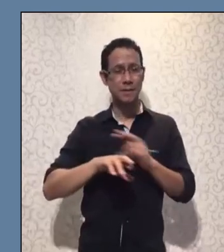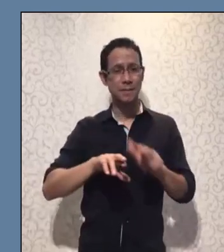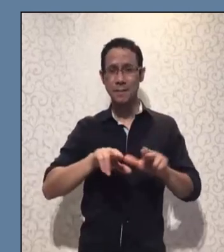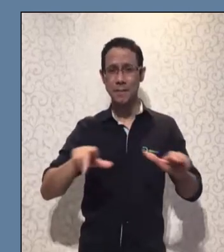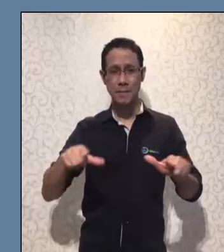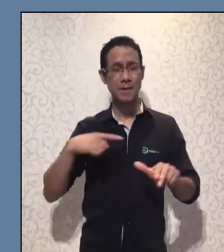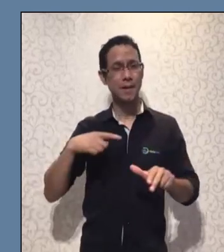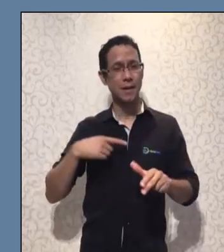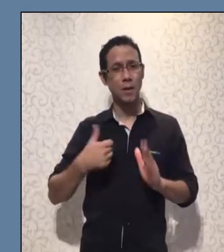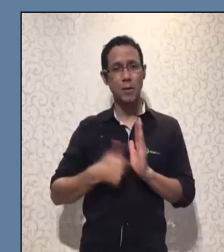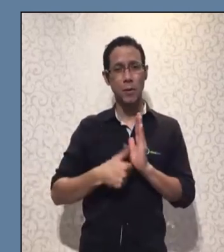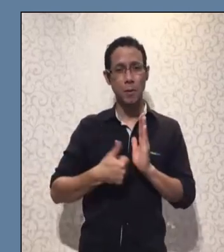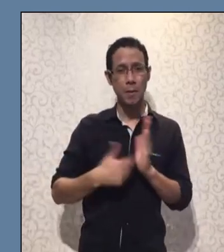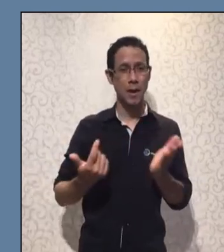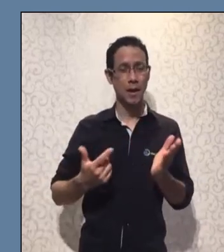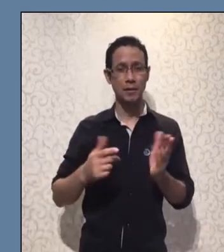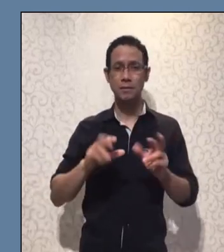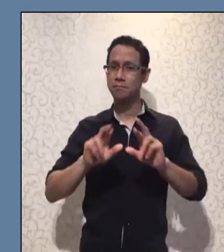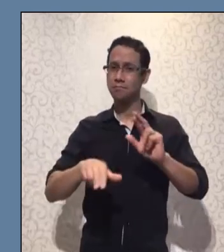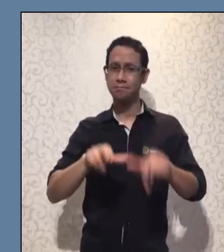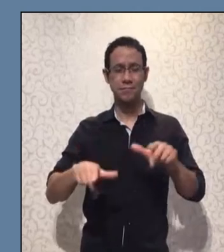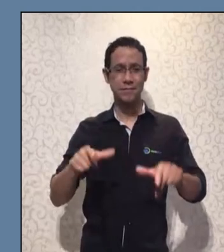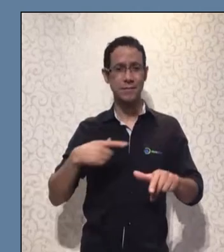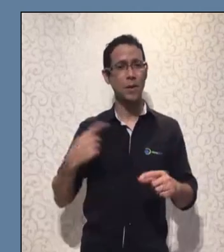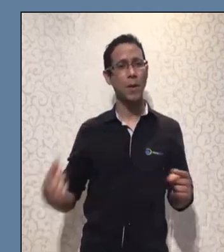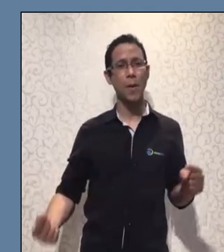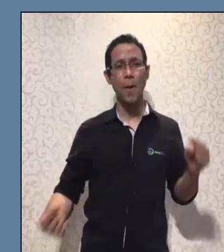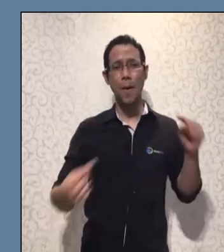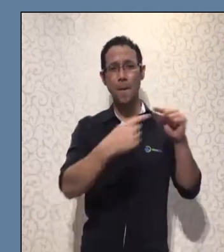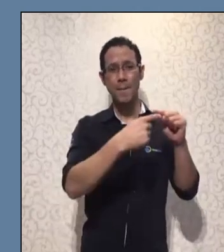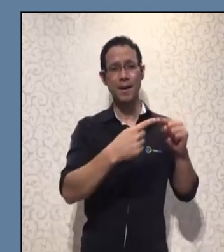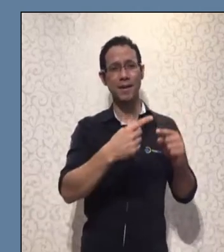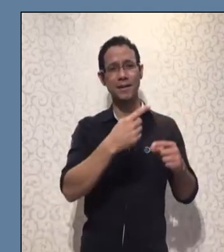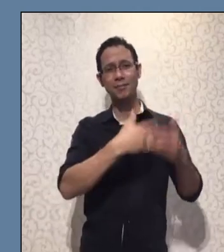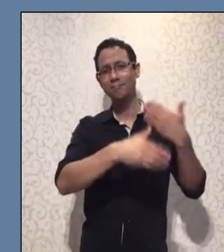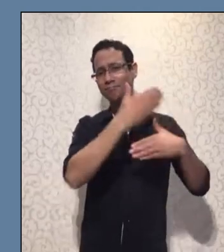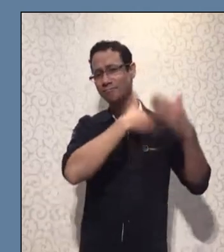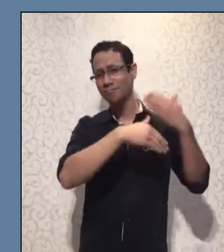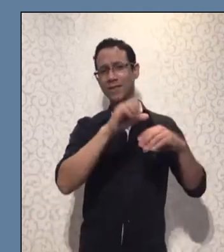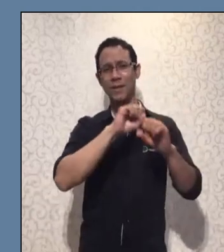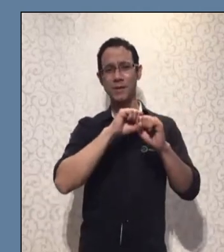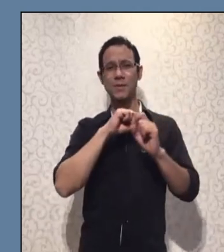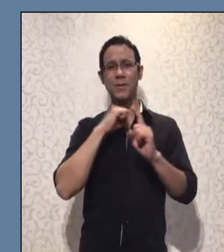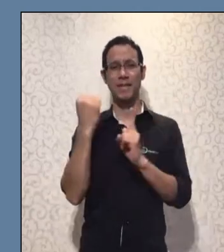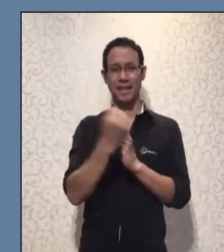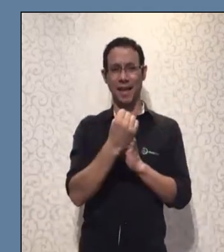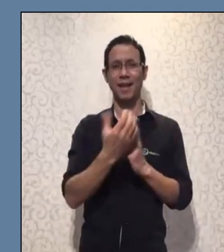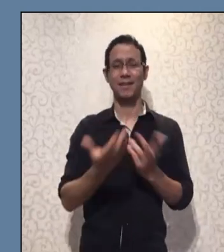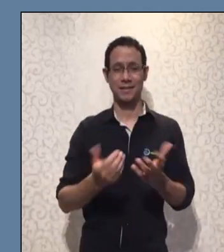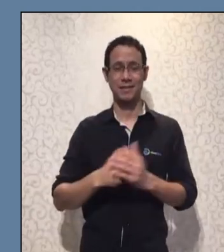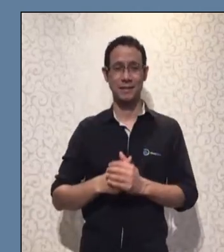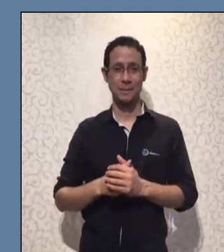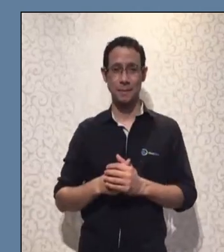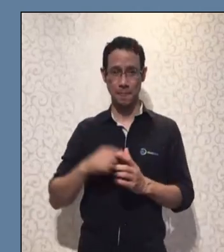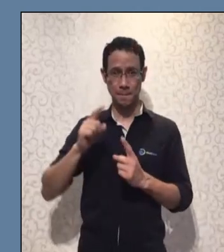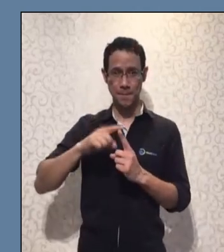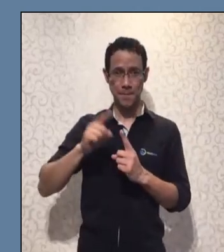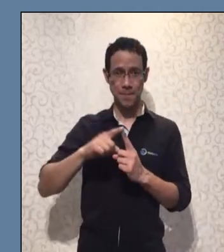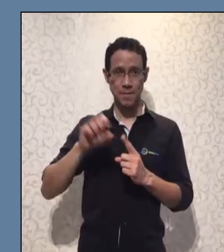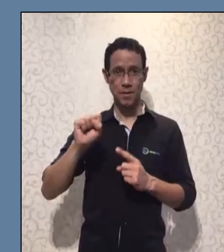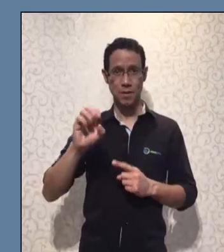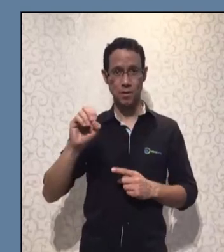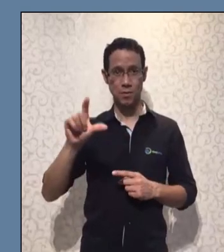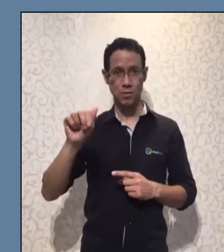sociedade do passado. Então, talvez com essa provocação eu passaria a palavra a Solange, depois de volta ao Tadeu, para